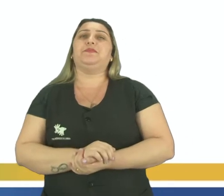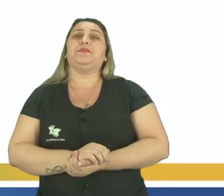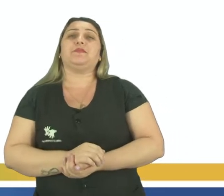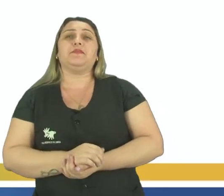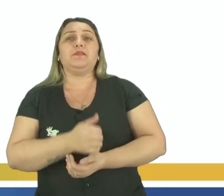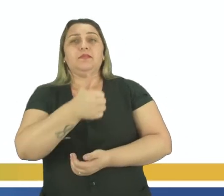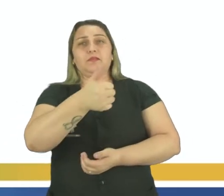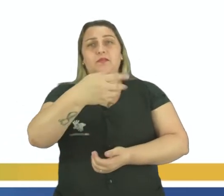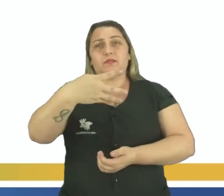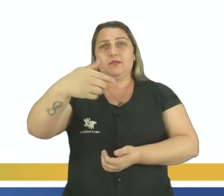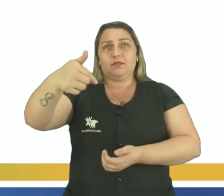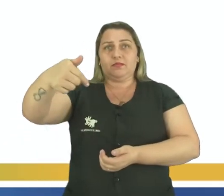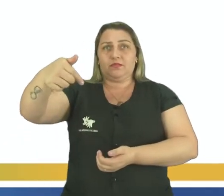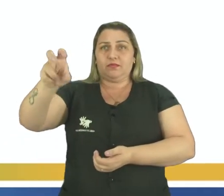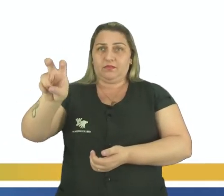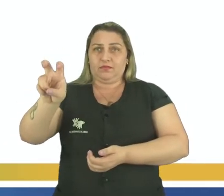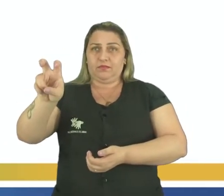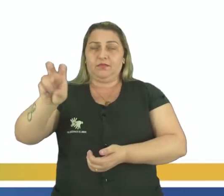estar